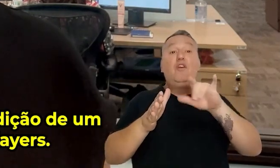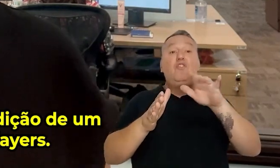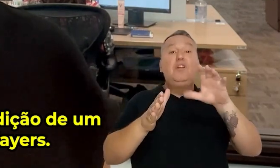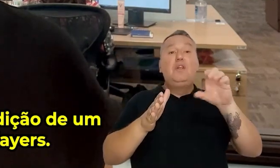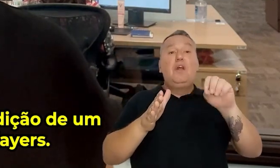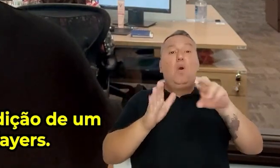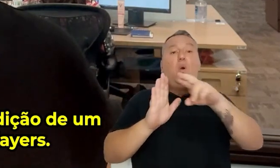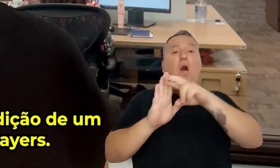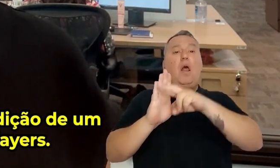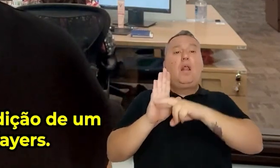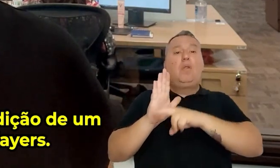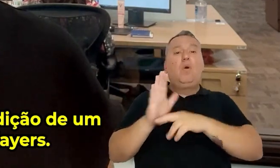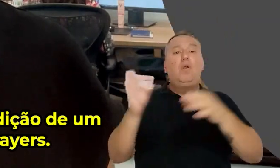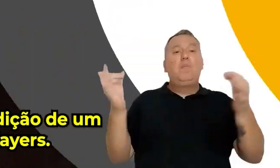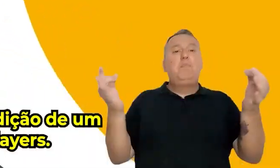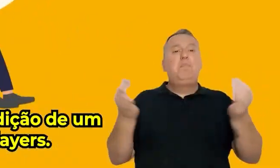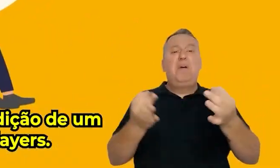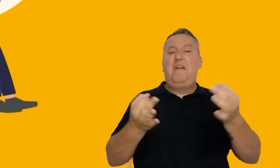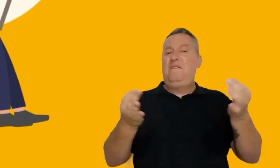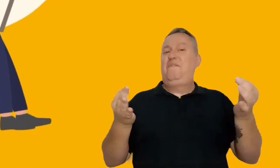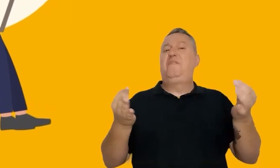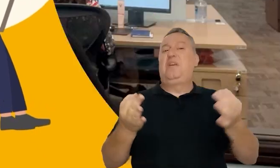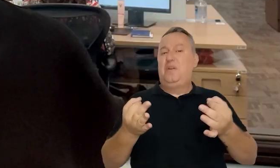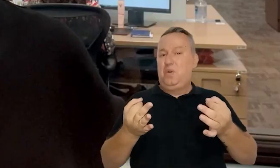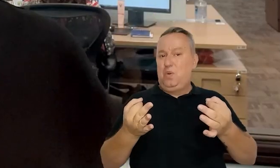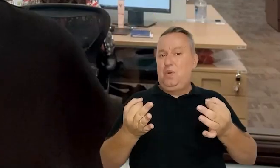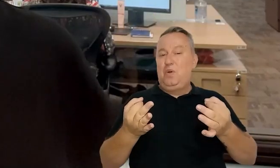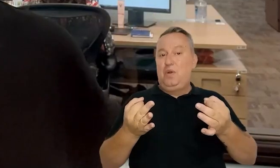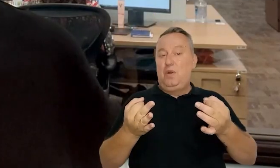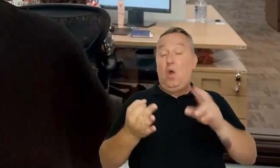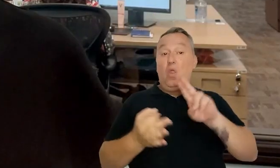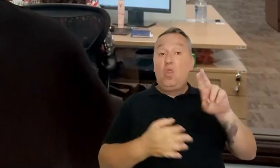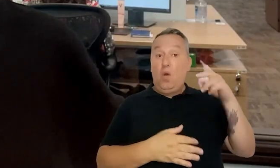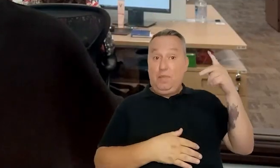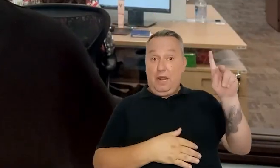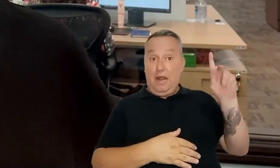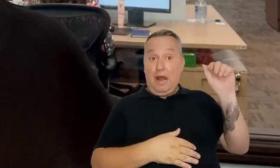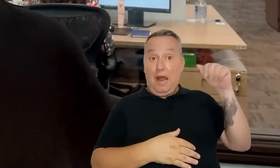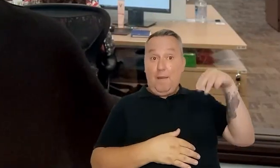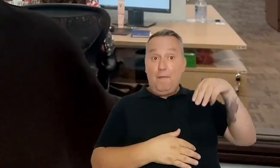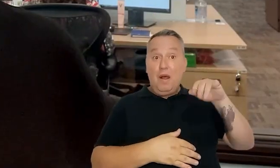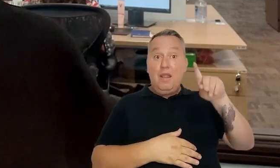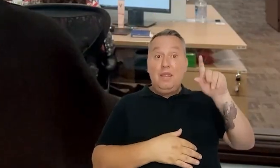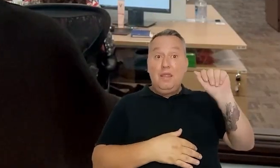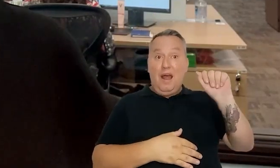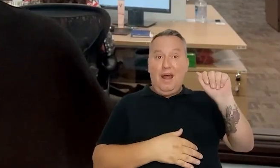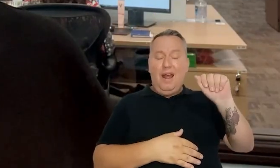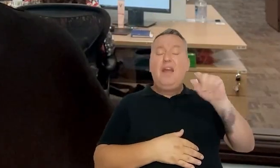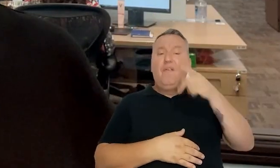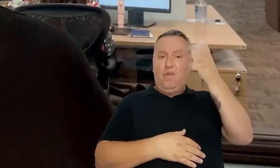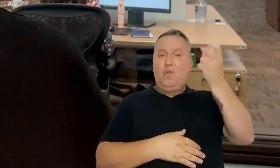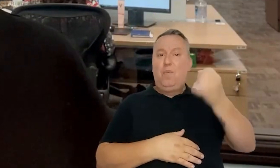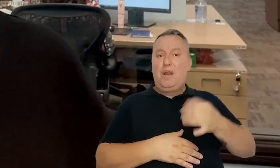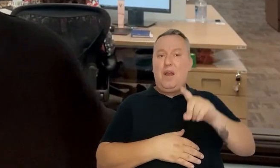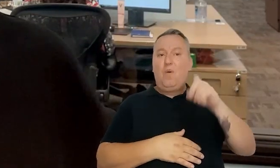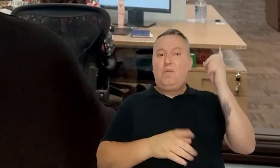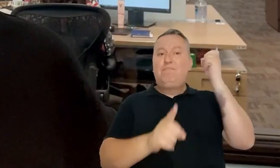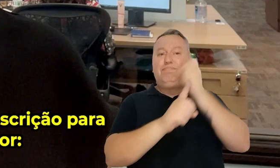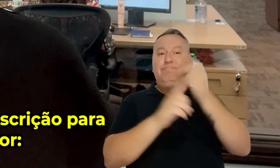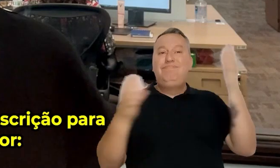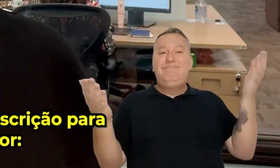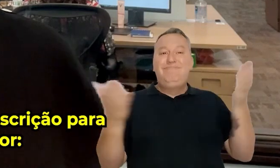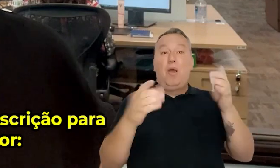relatório caprichado sobre esses players. Eu sou Amanda Brum e vou te contar o que a gente descobriu dessa